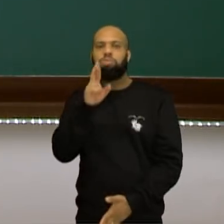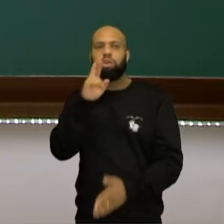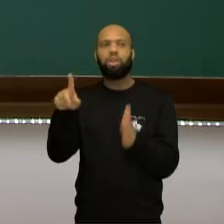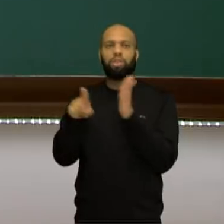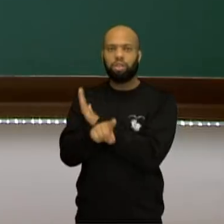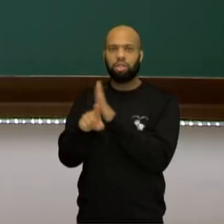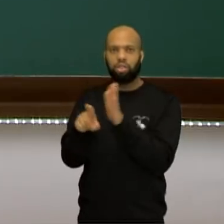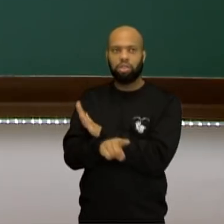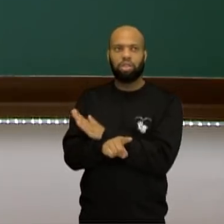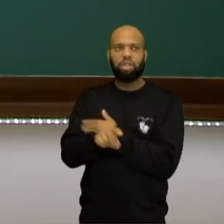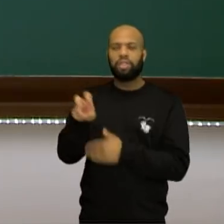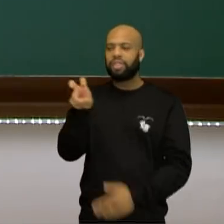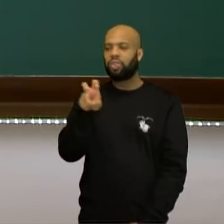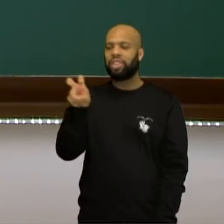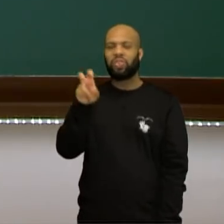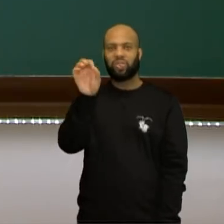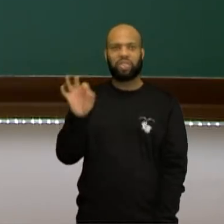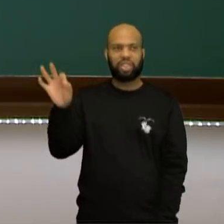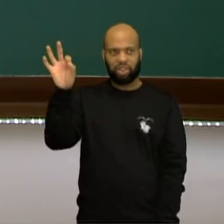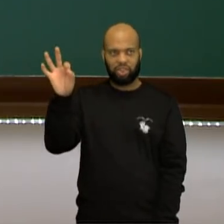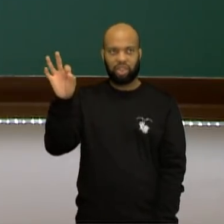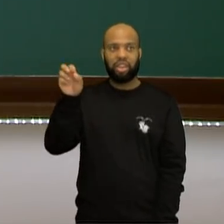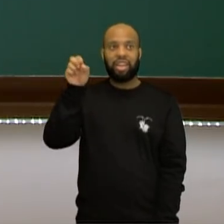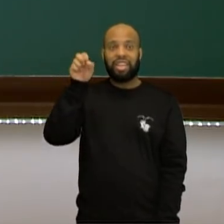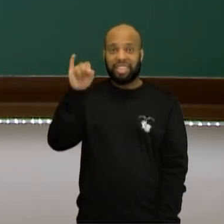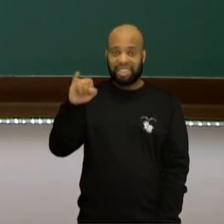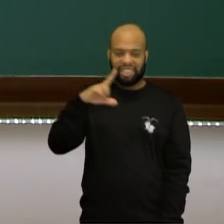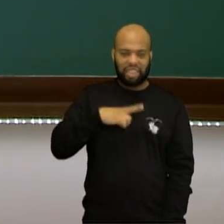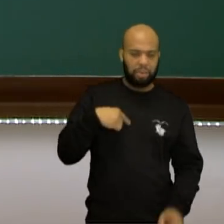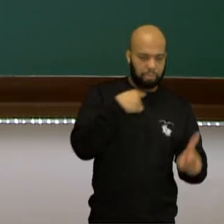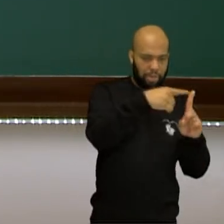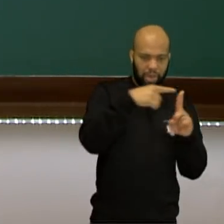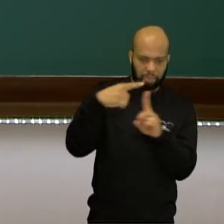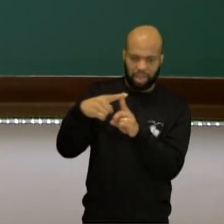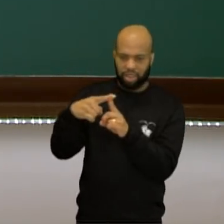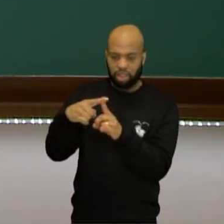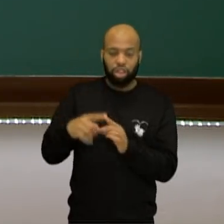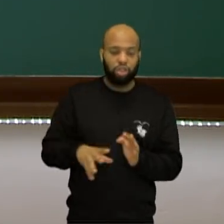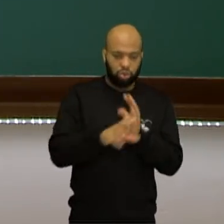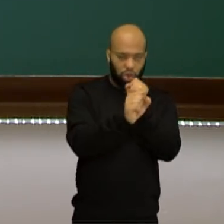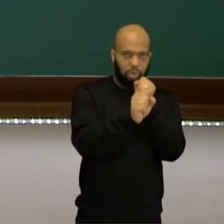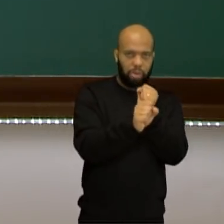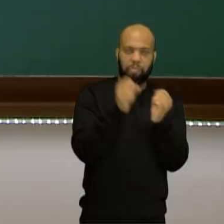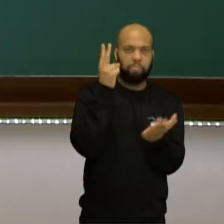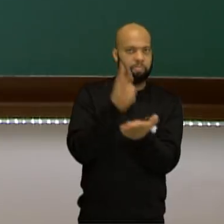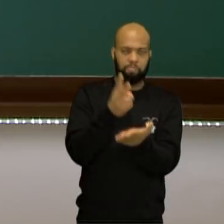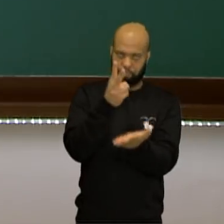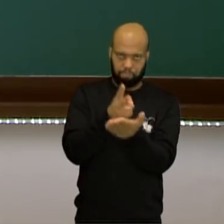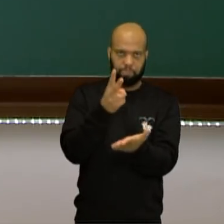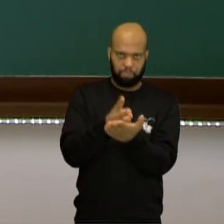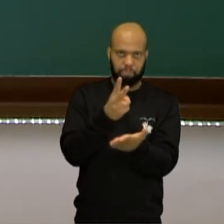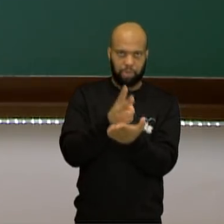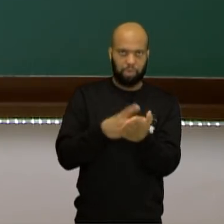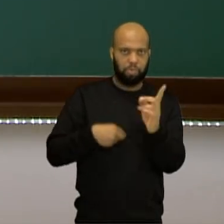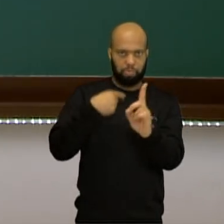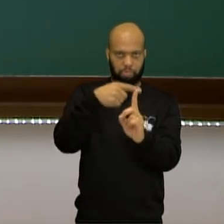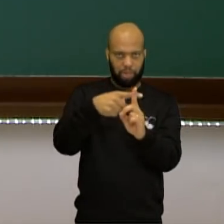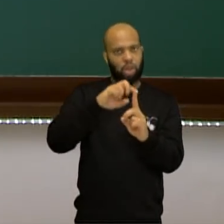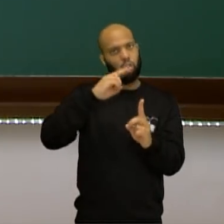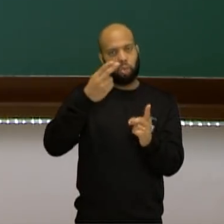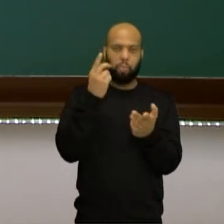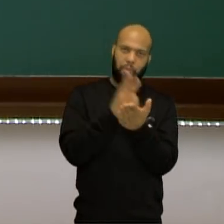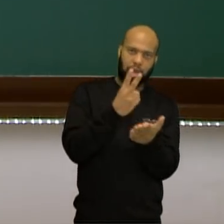deu 55 graus. Números com sinais iguais, repete o sinal e soma os dois números.